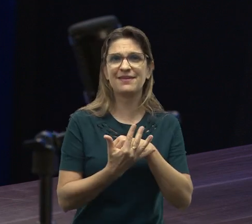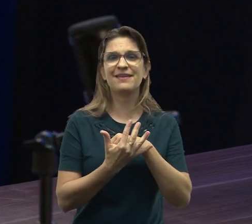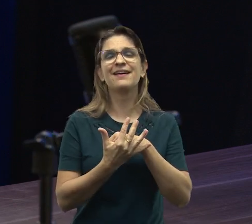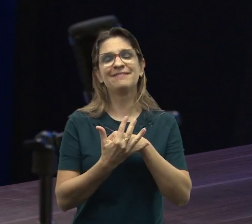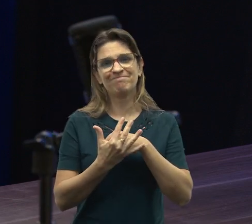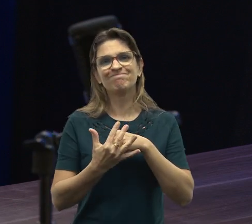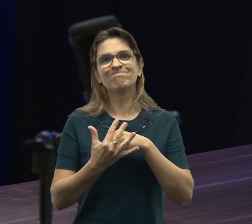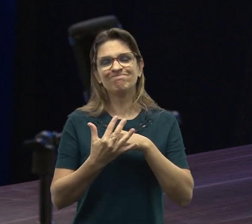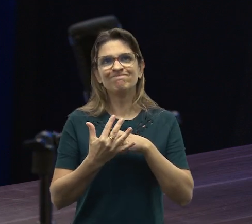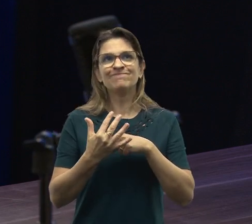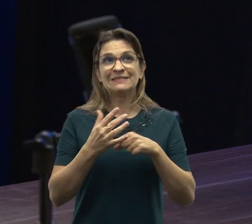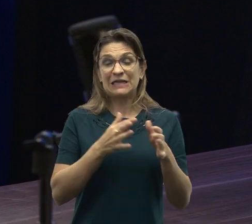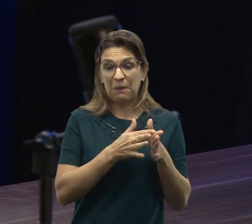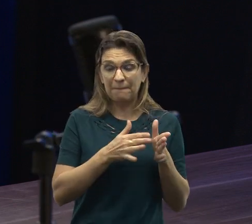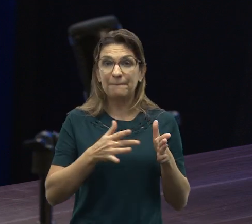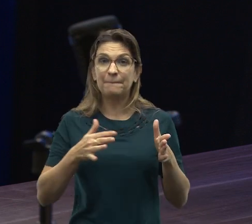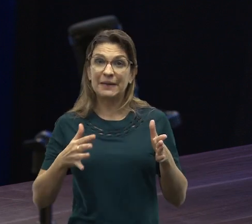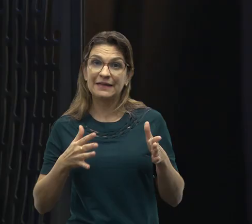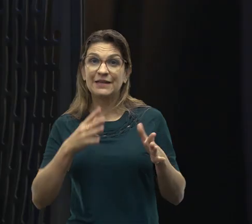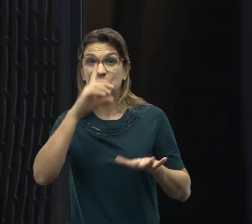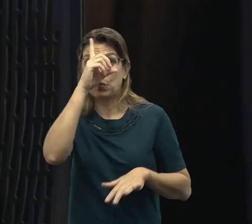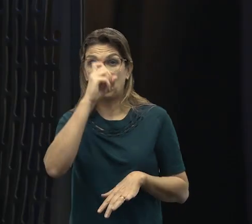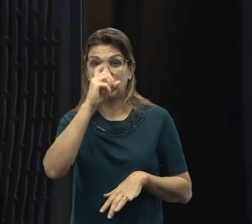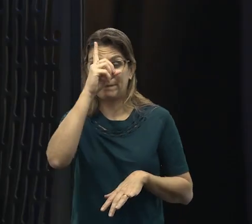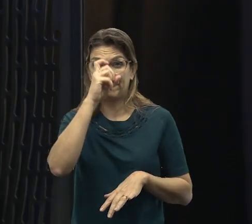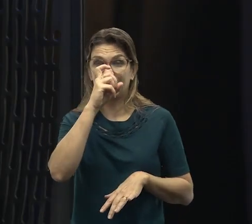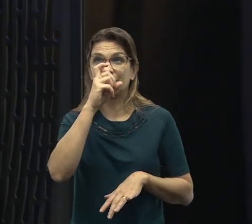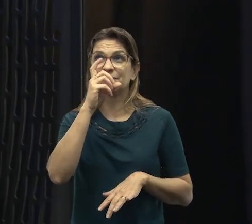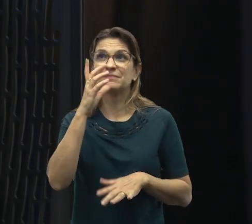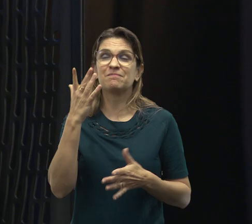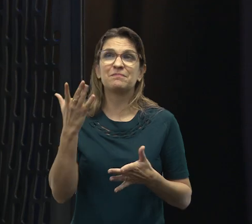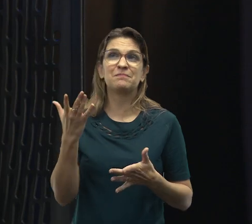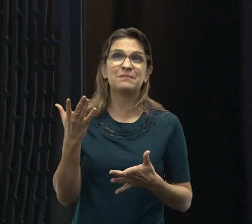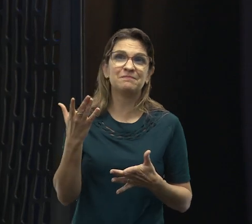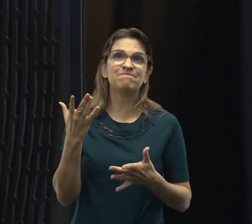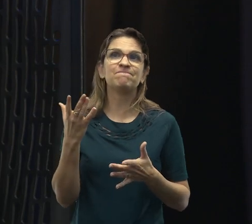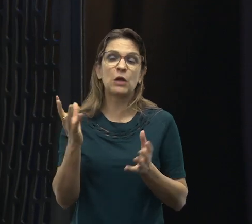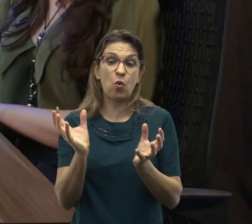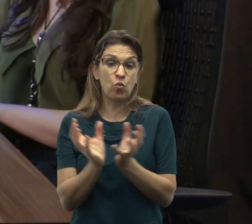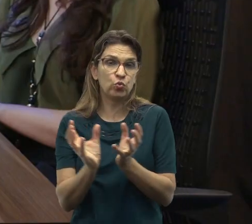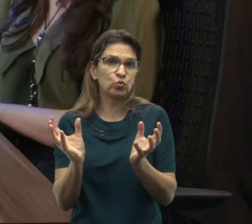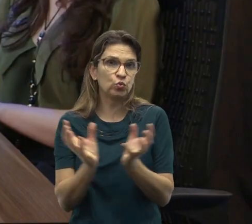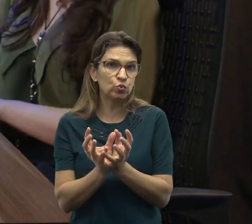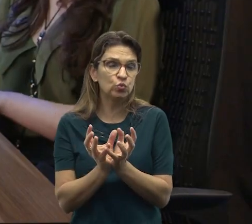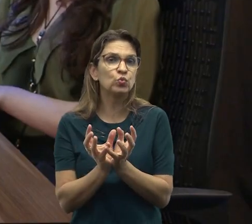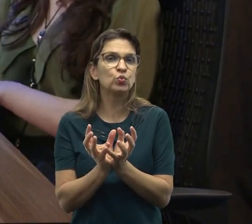Então nós pegamos um hospital já com um corpo profissional muito